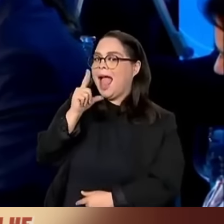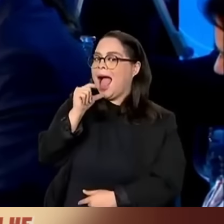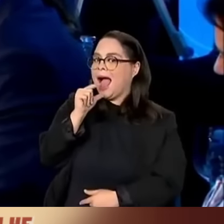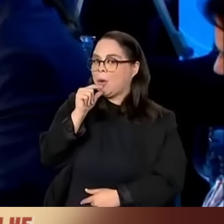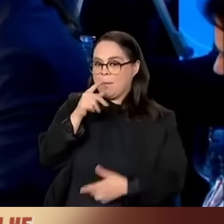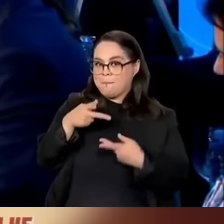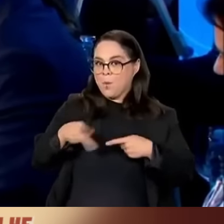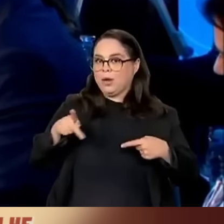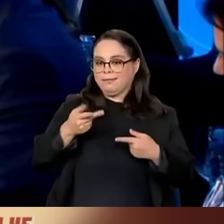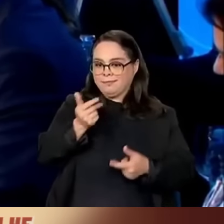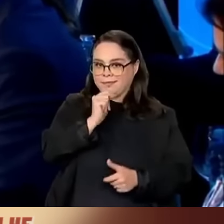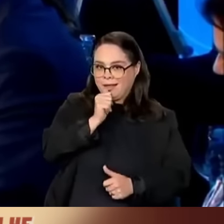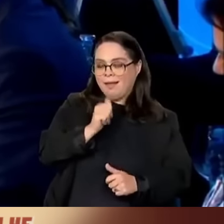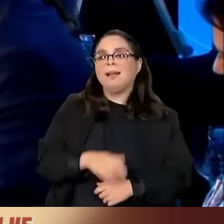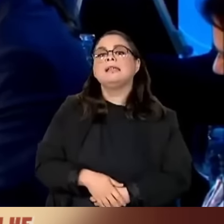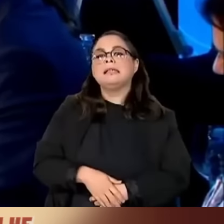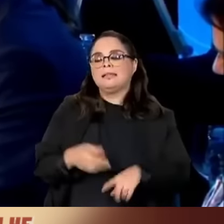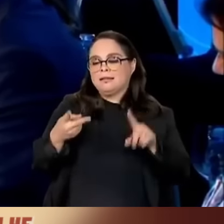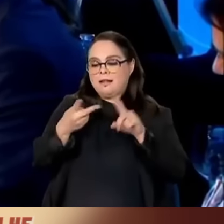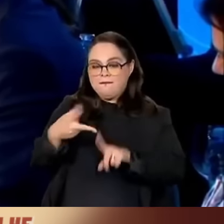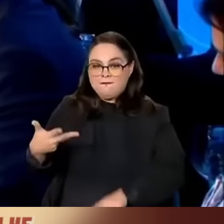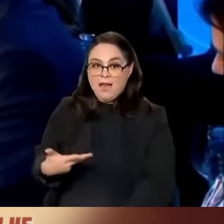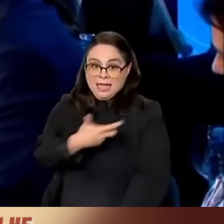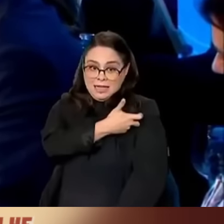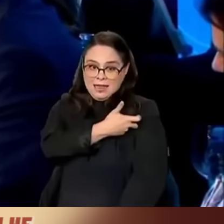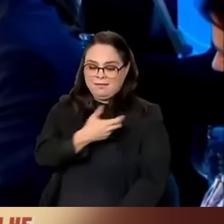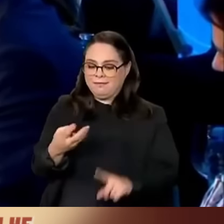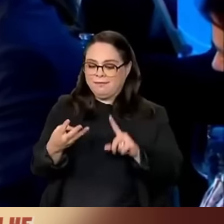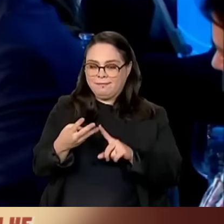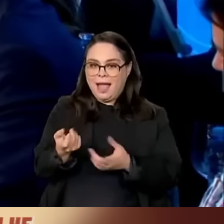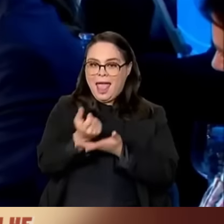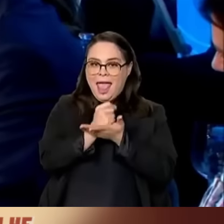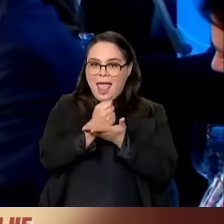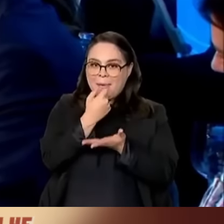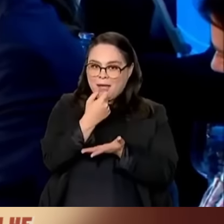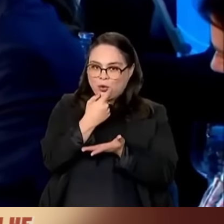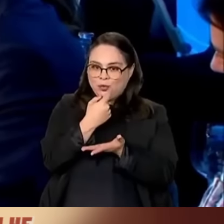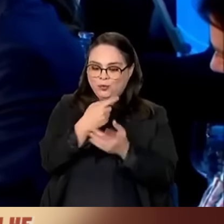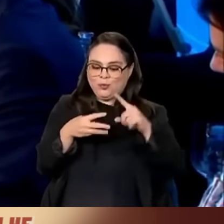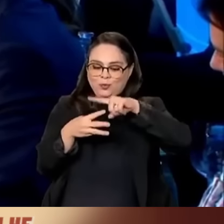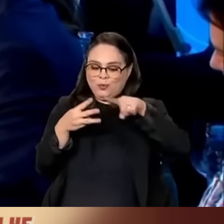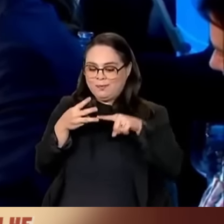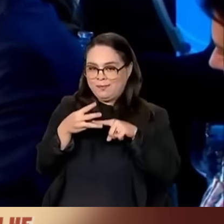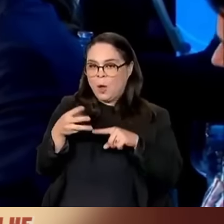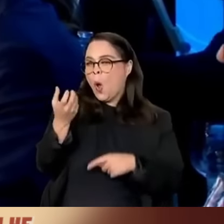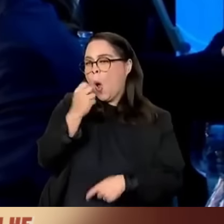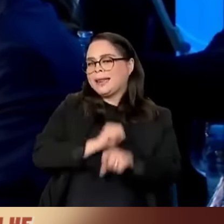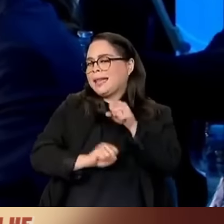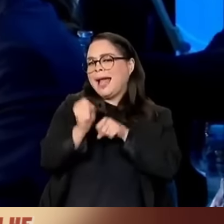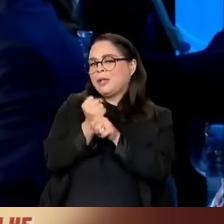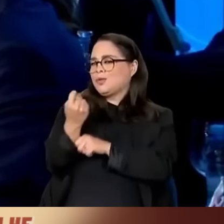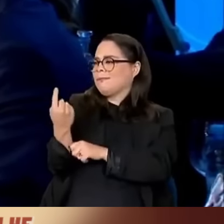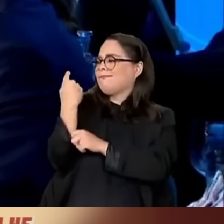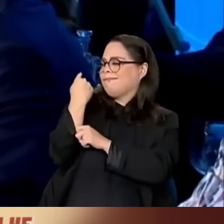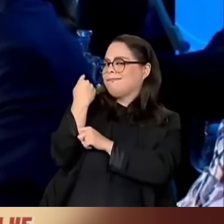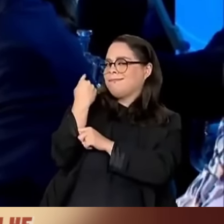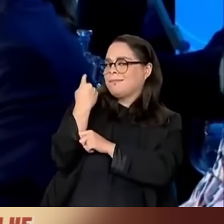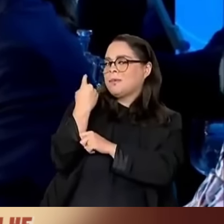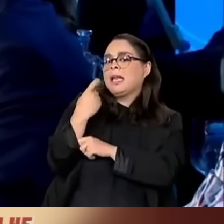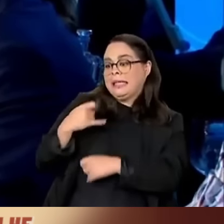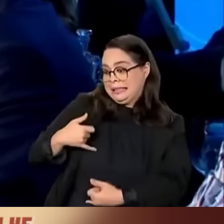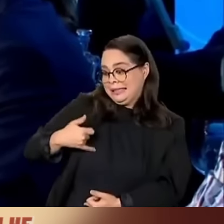tratada, vacina e remédio, antibiótico. A gente vivia, 80 anos atrás, 40